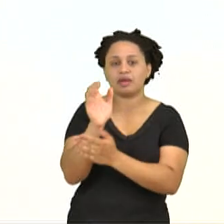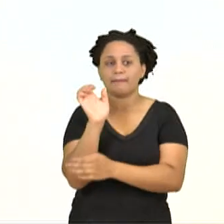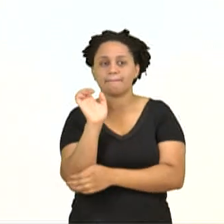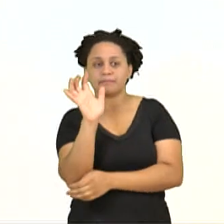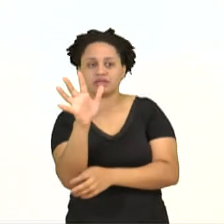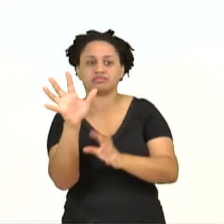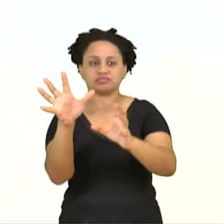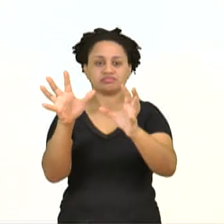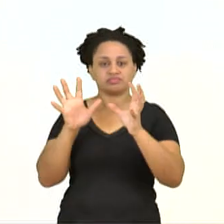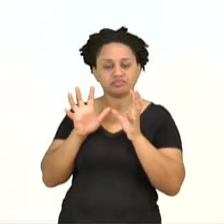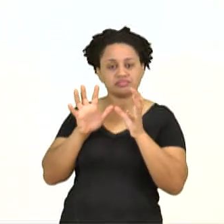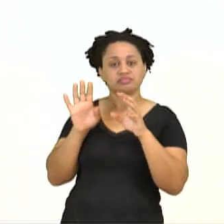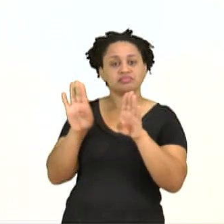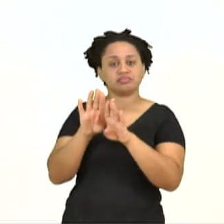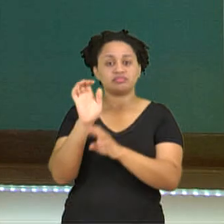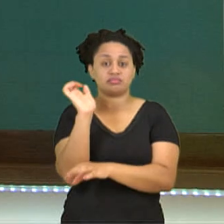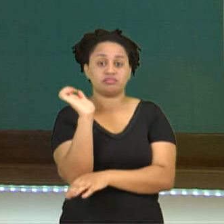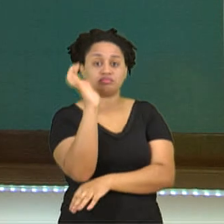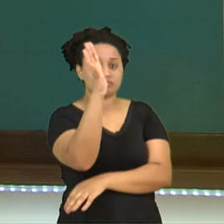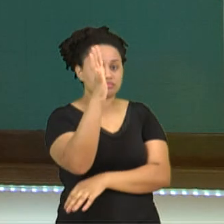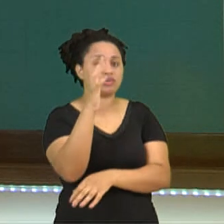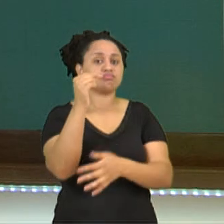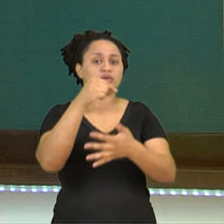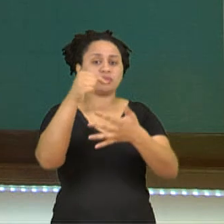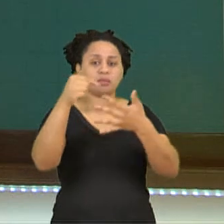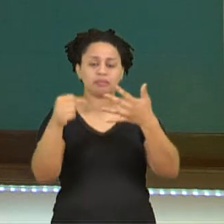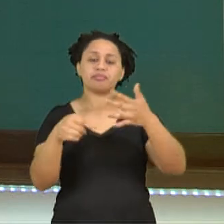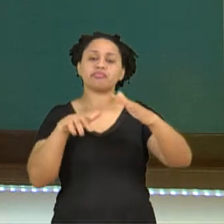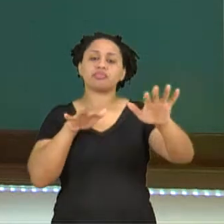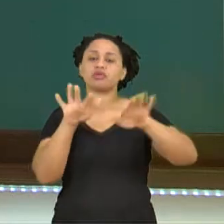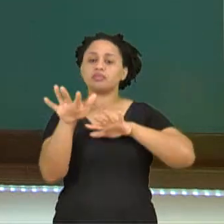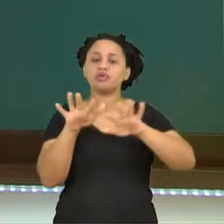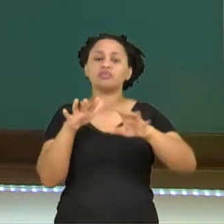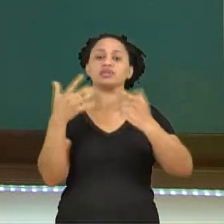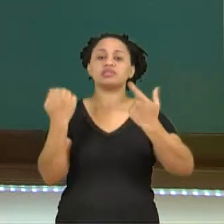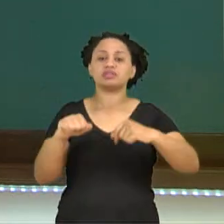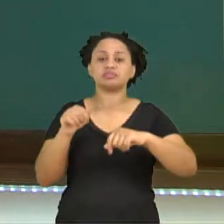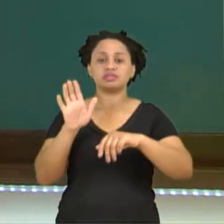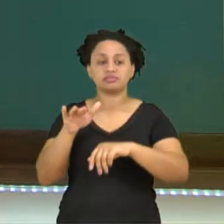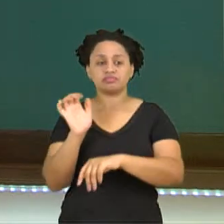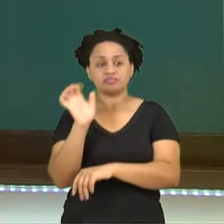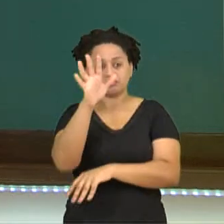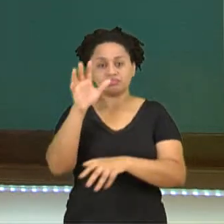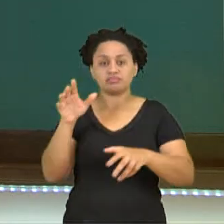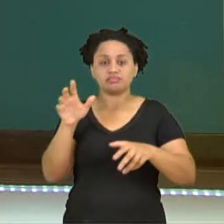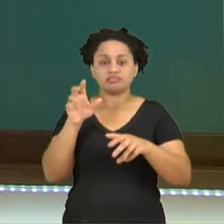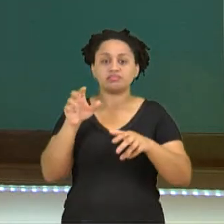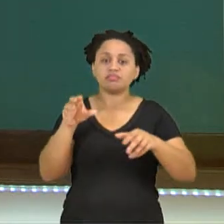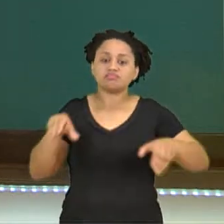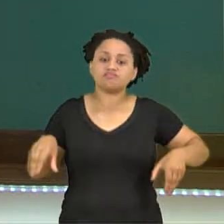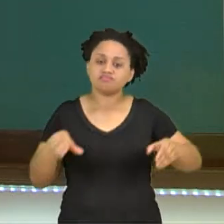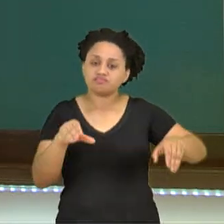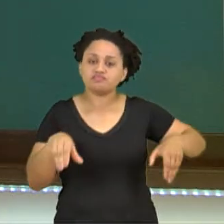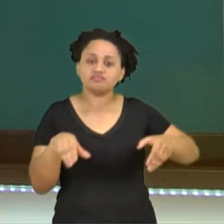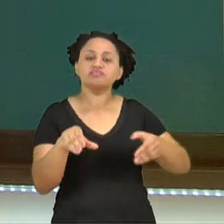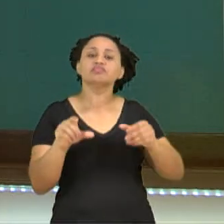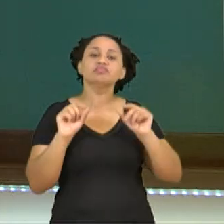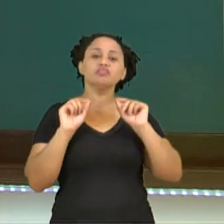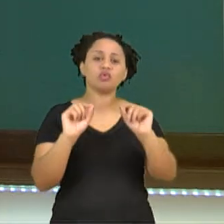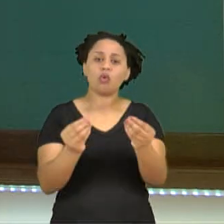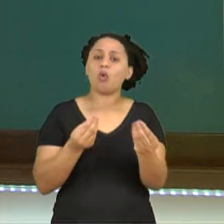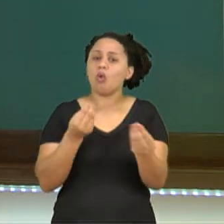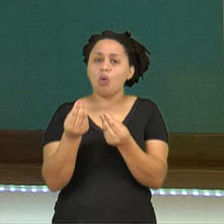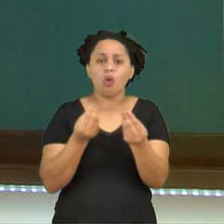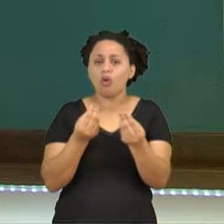recepção e arremesso. Todas essas movimentações do jogo de basquetebol em cadeira de rodas são